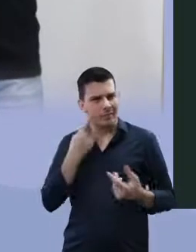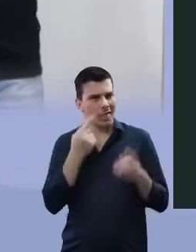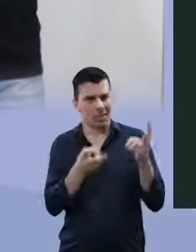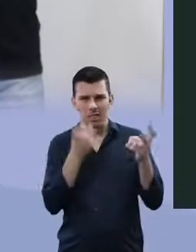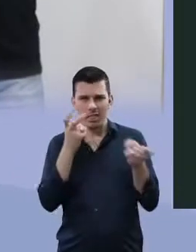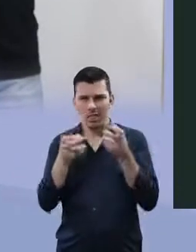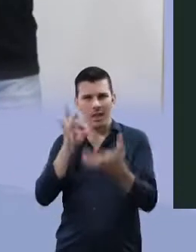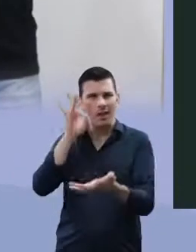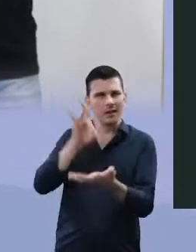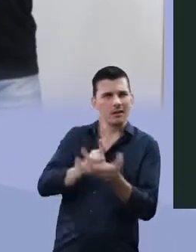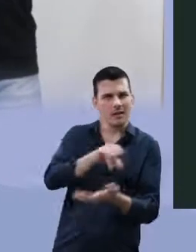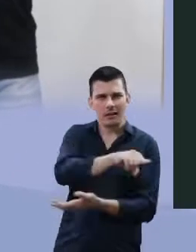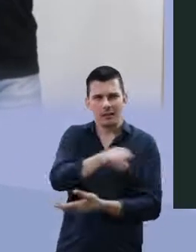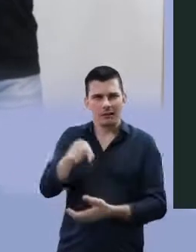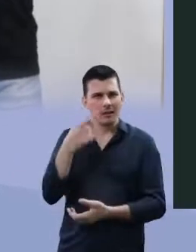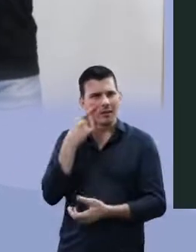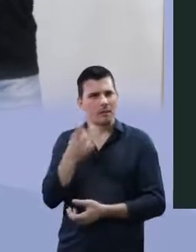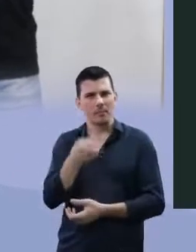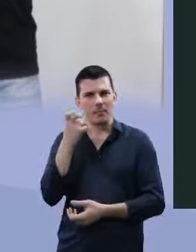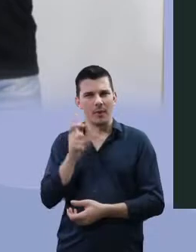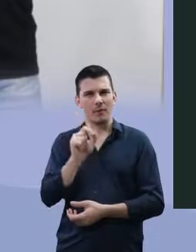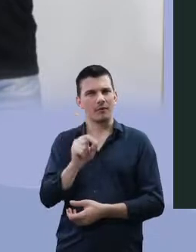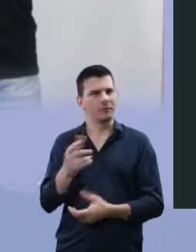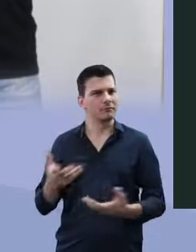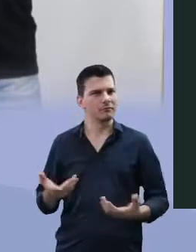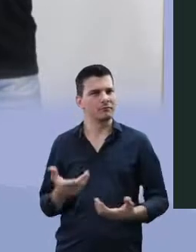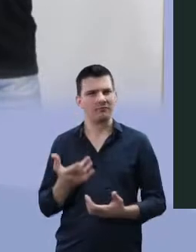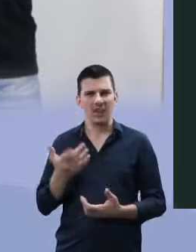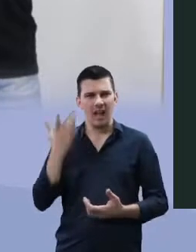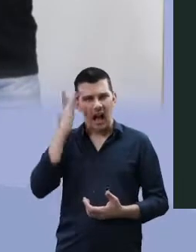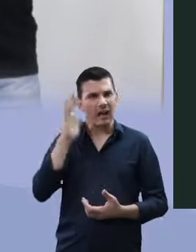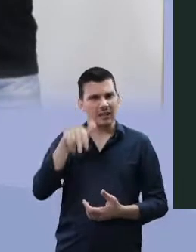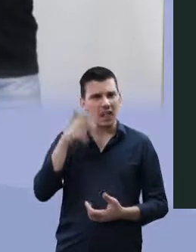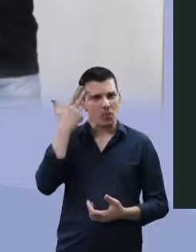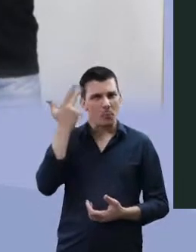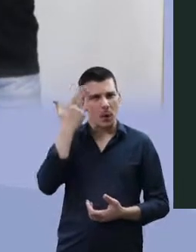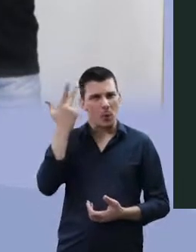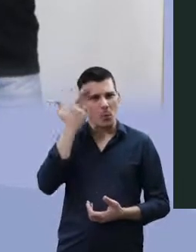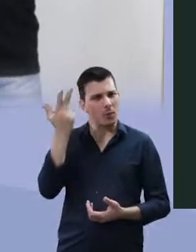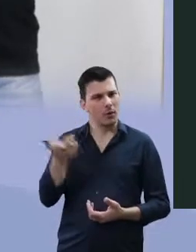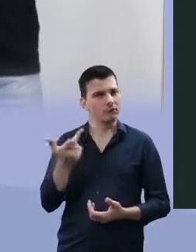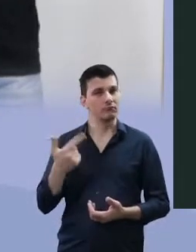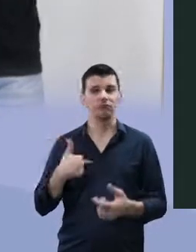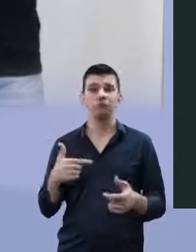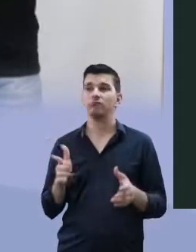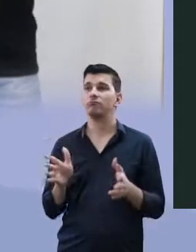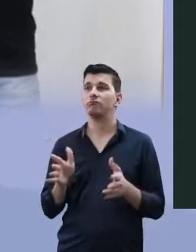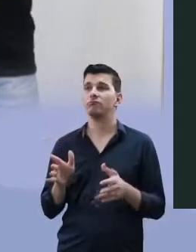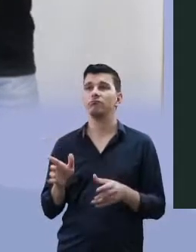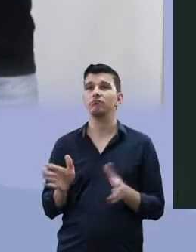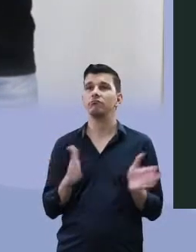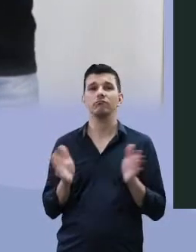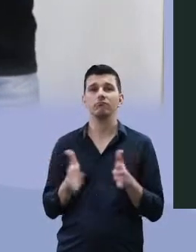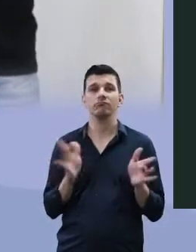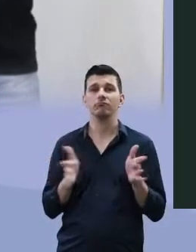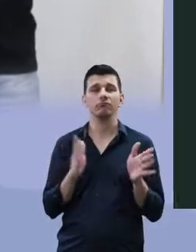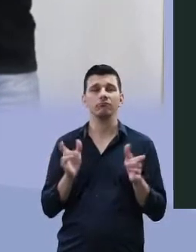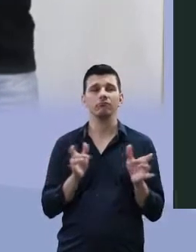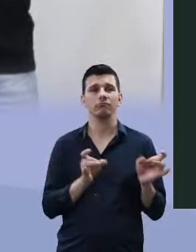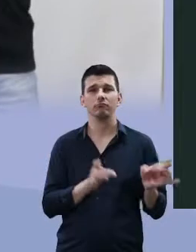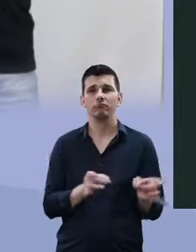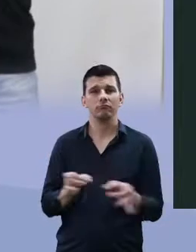cotidiano. Pobre, preto, pobre, são sinônimos, né, praticamente. Dentro de uma sociedade racista, acabam se transformando em